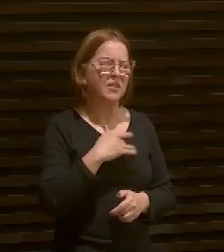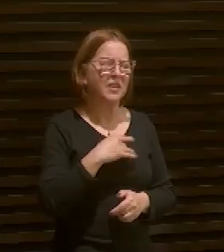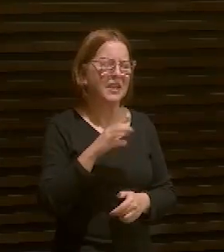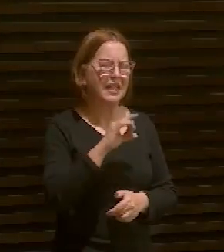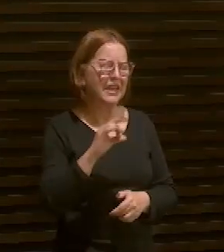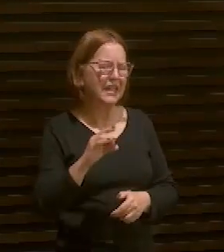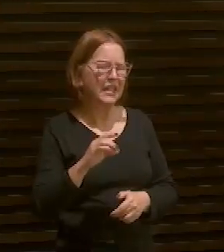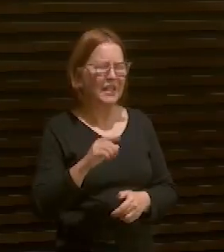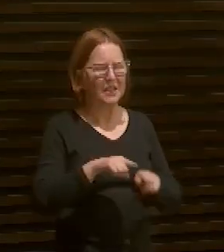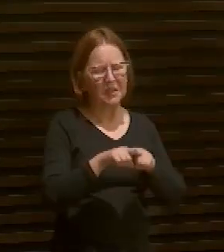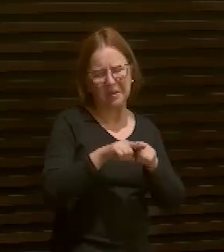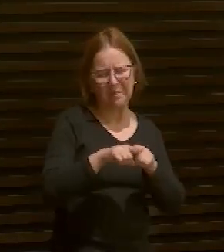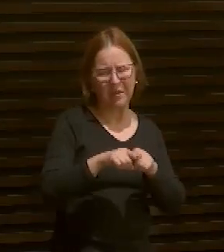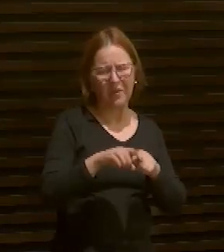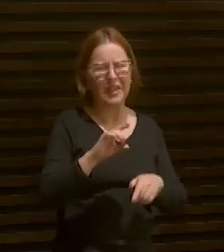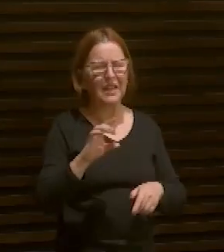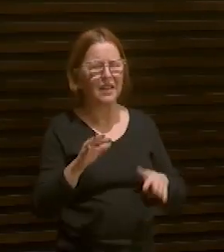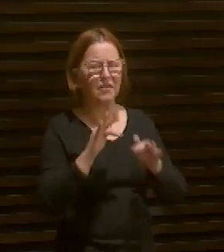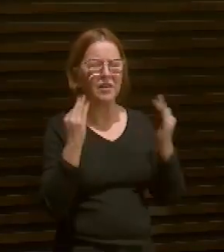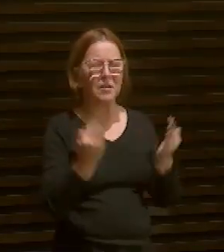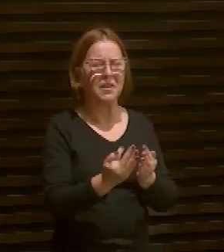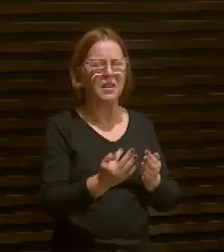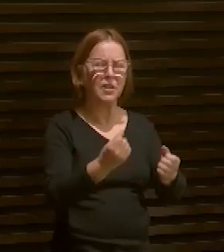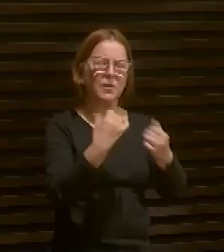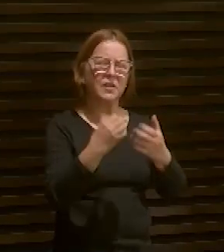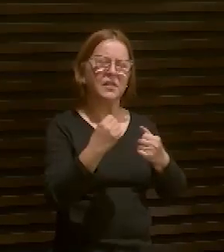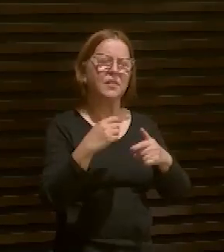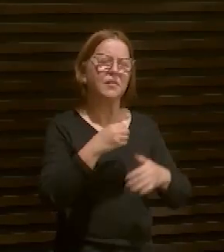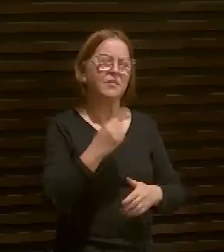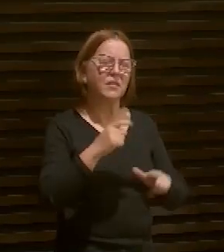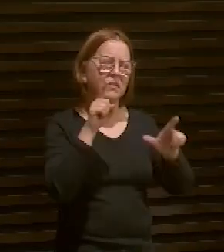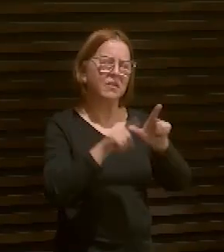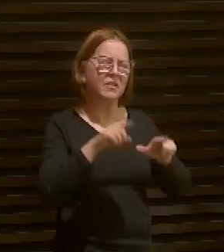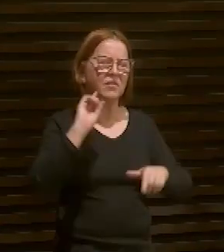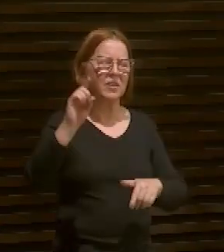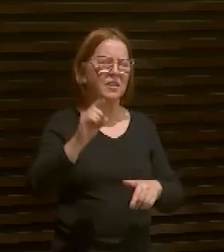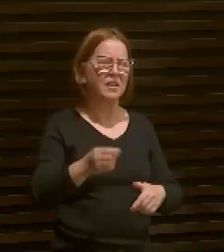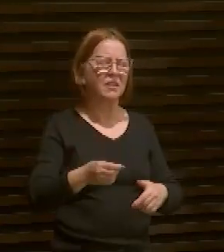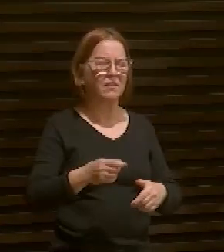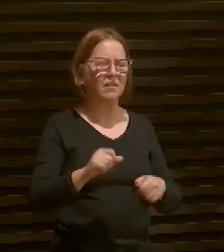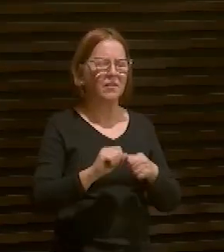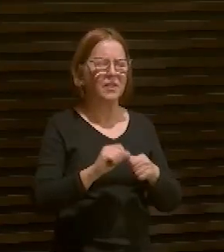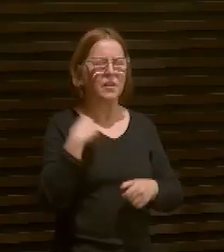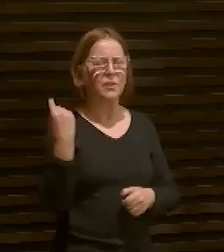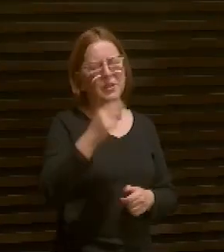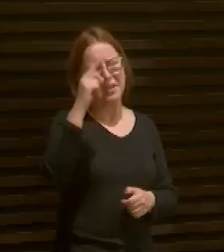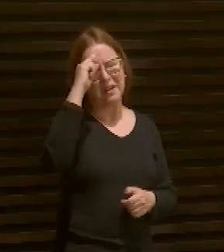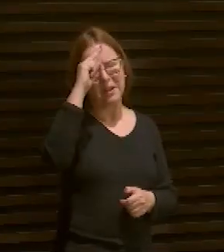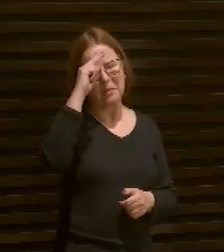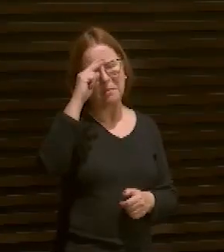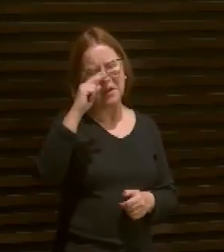família aqui, Pai, e nos ensina a viver na Tua dependência, trazendo à nossa memória aquilo que nos dá